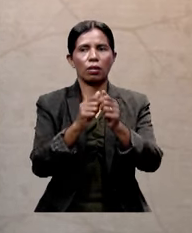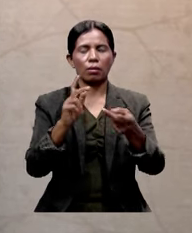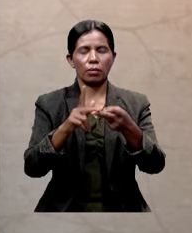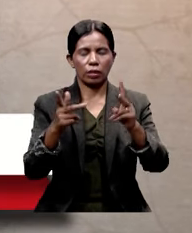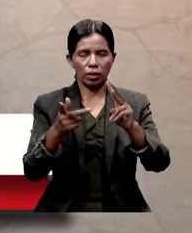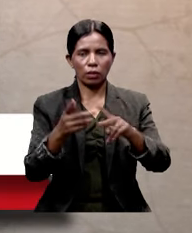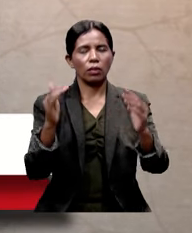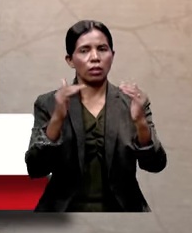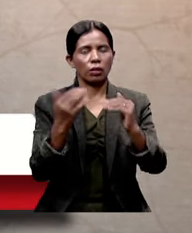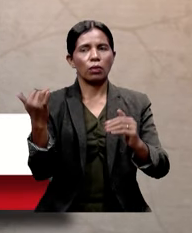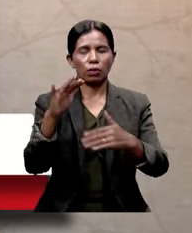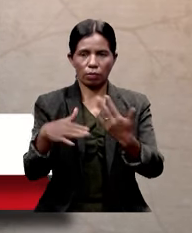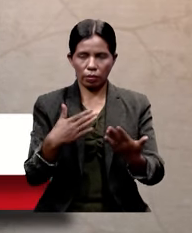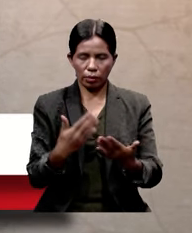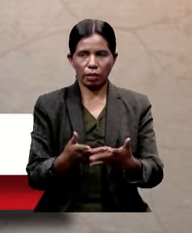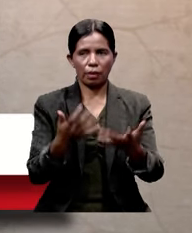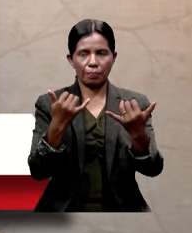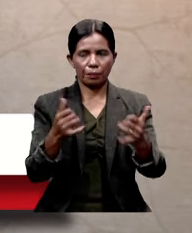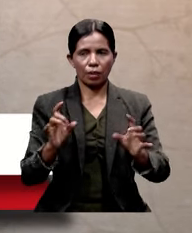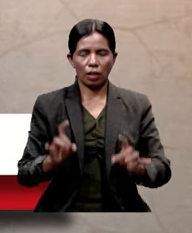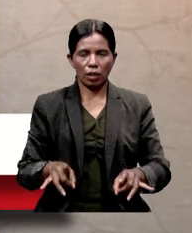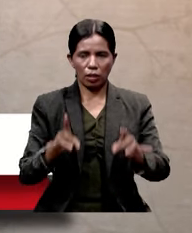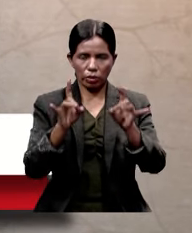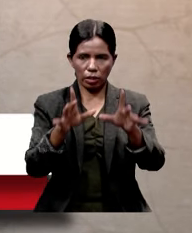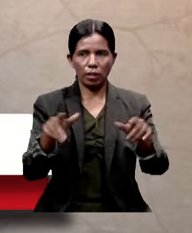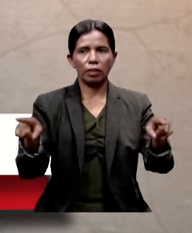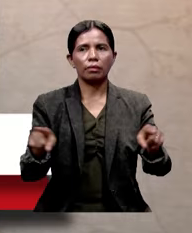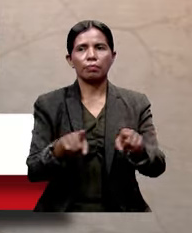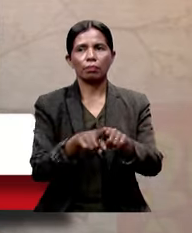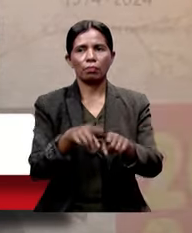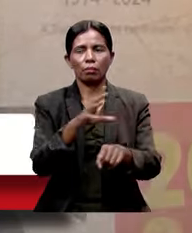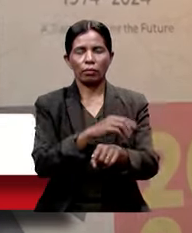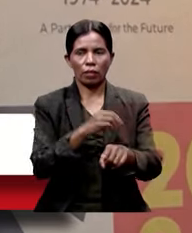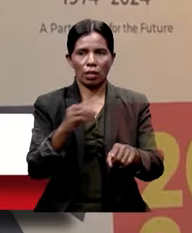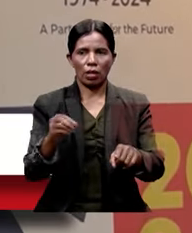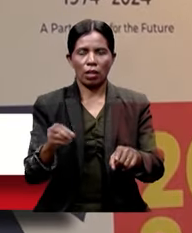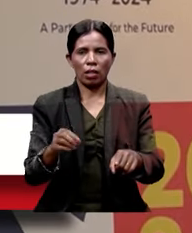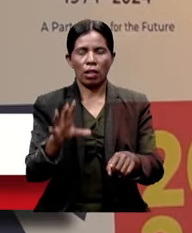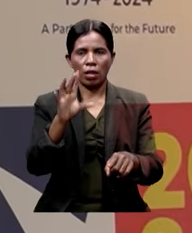sira. E da agora da com a Austrália, né, marca 36º fórum entre